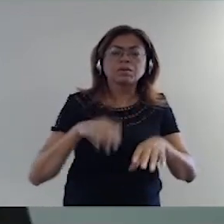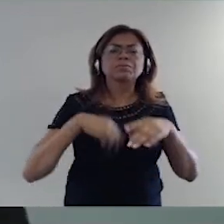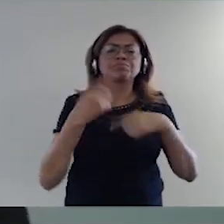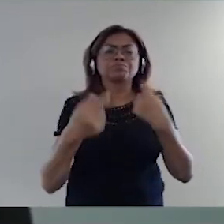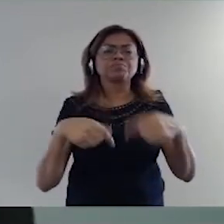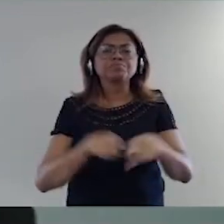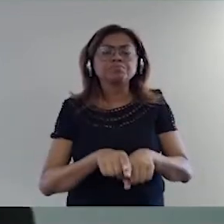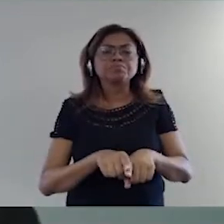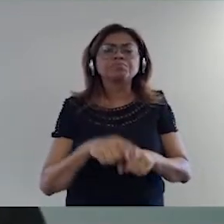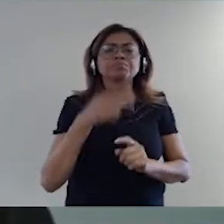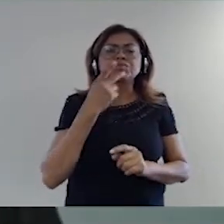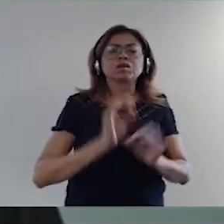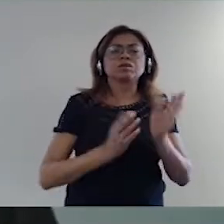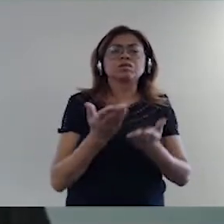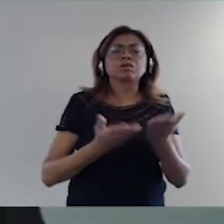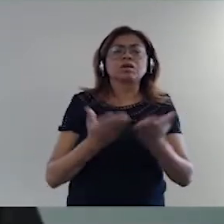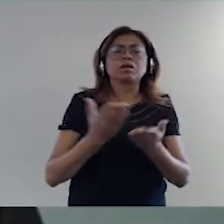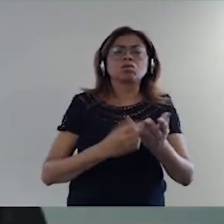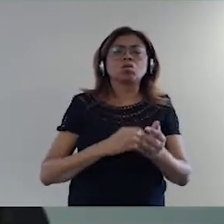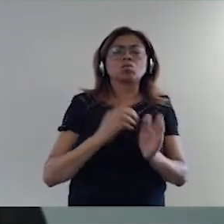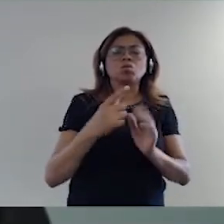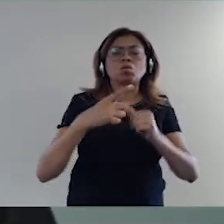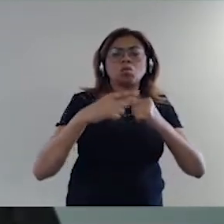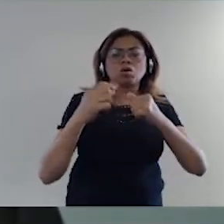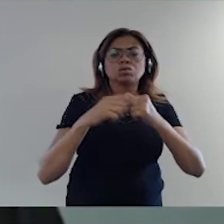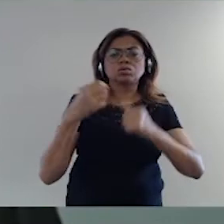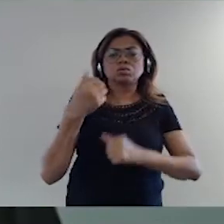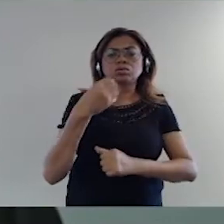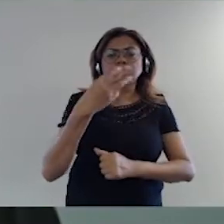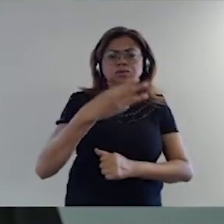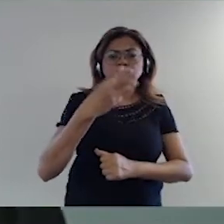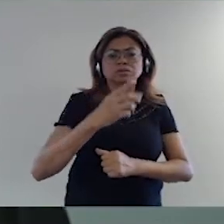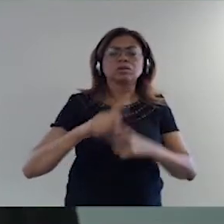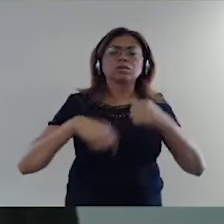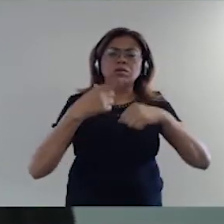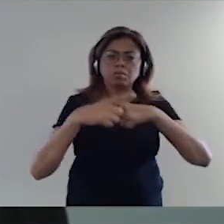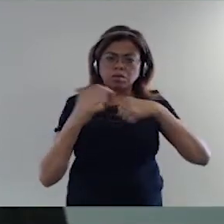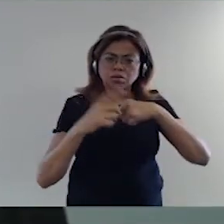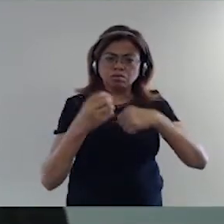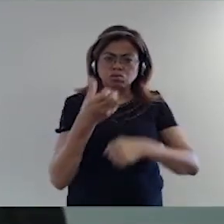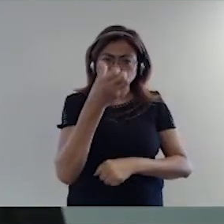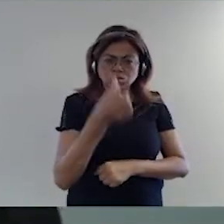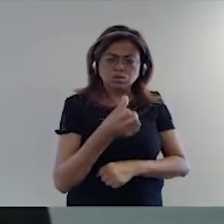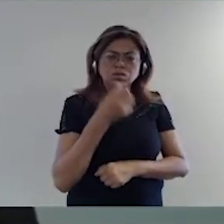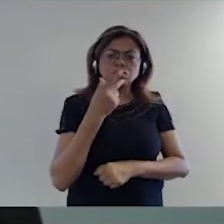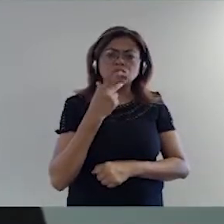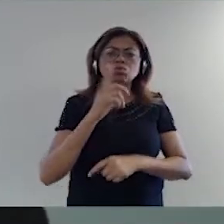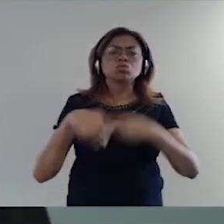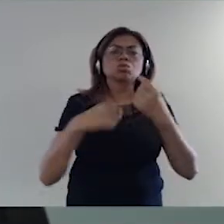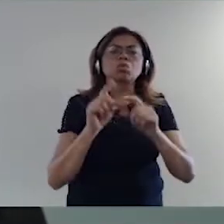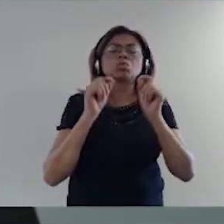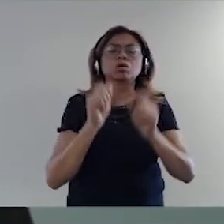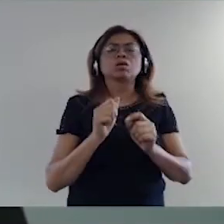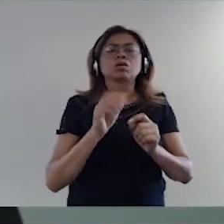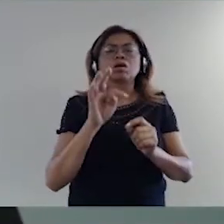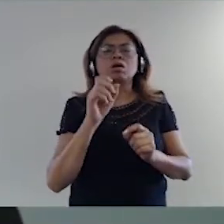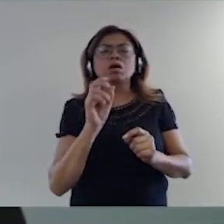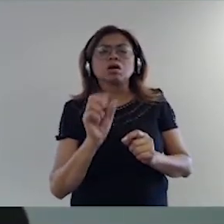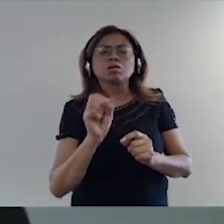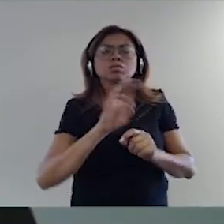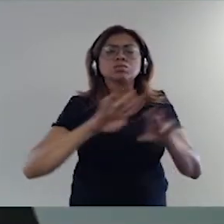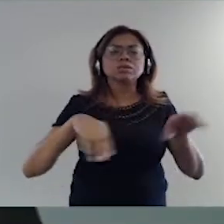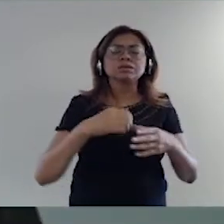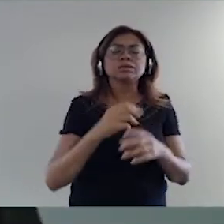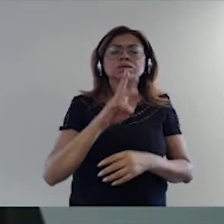que tratou, no seu artigo 3º e no seu artigo 6º, sobre os atos virtuais. E um dos tratamentos que foi